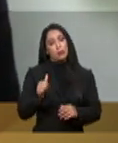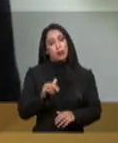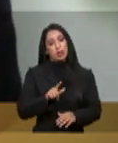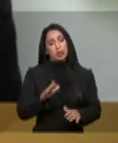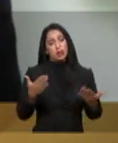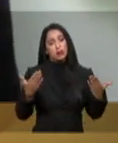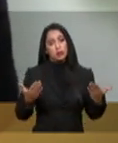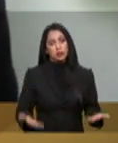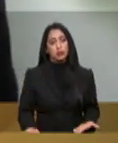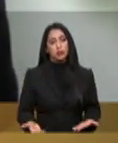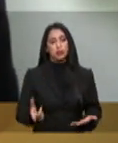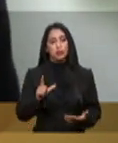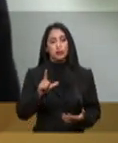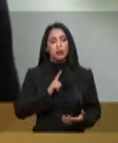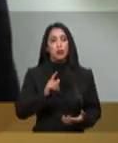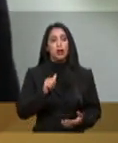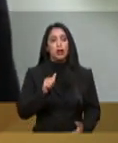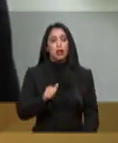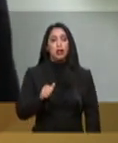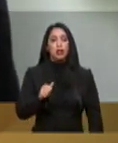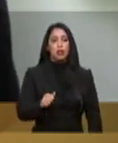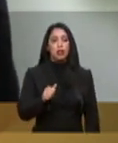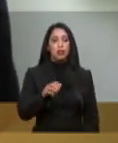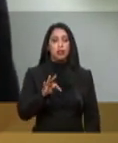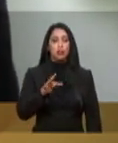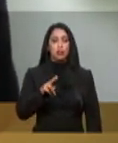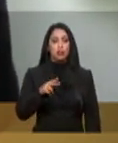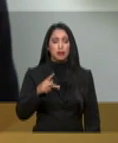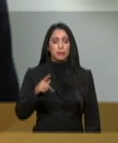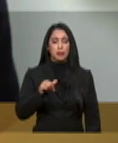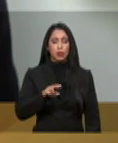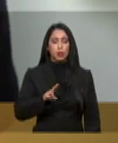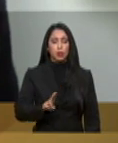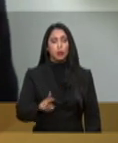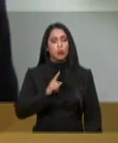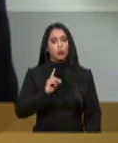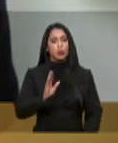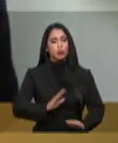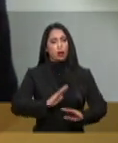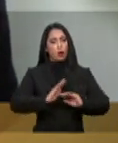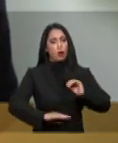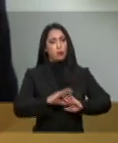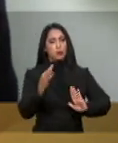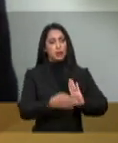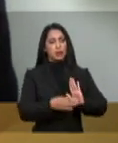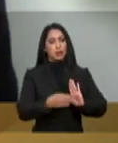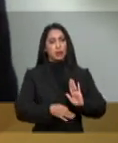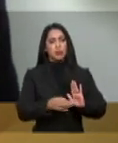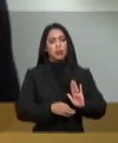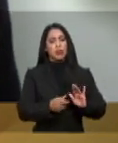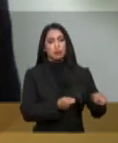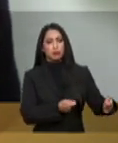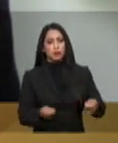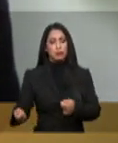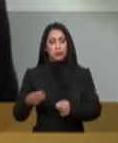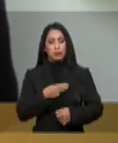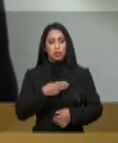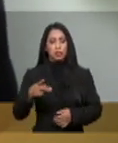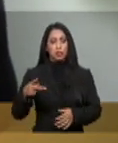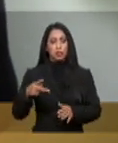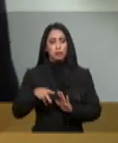Por fim, no entender da DPU, não se verifica no presente caso o abuso da competência para a emissão de medidas provisórias,